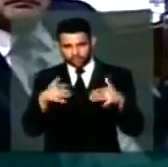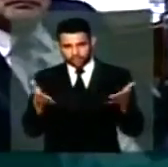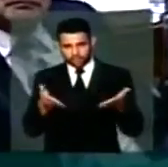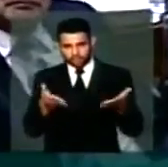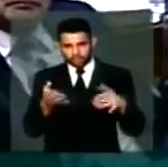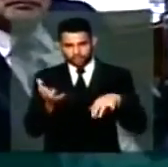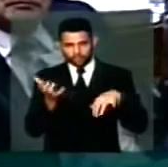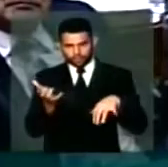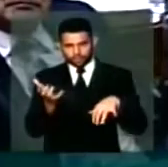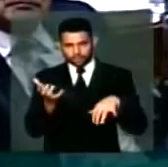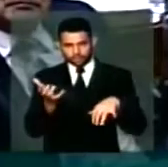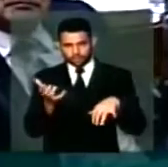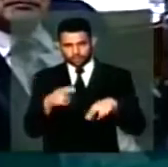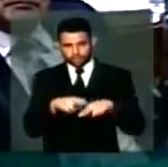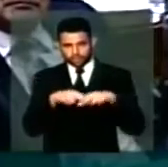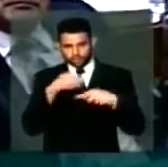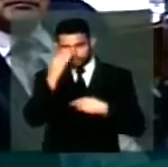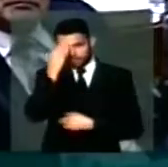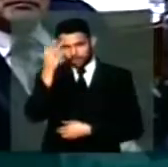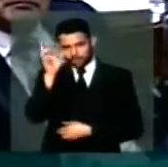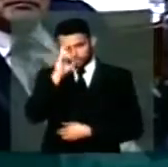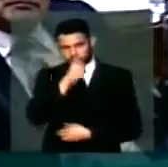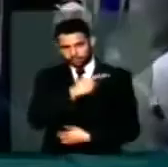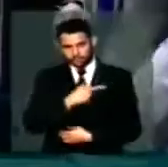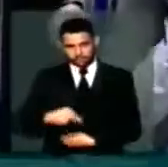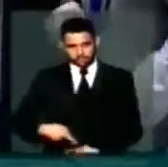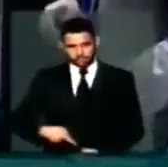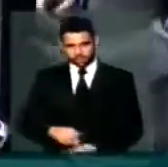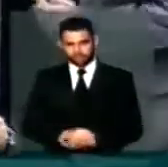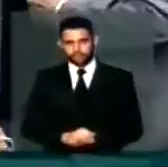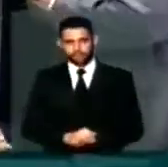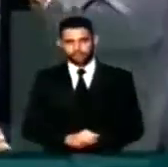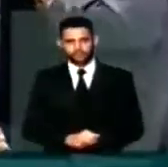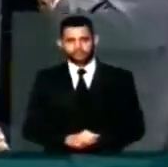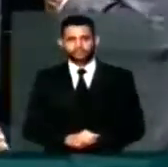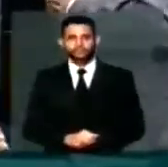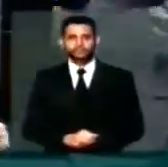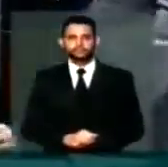Plenário o Nacional Muito obrigado senhor presidente